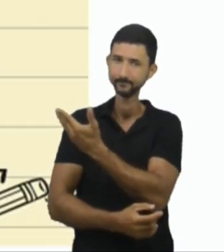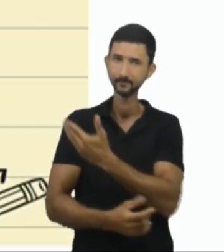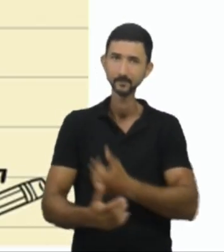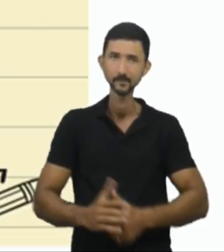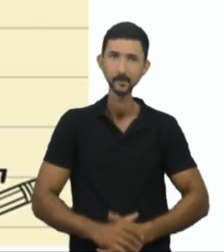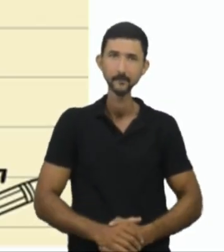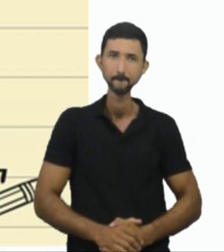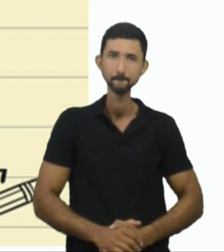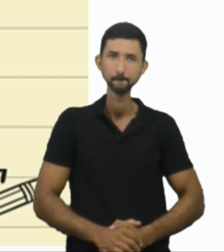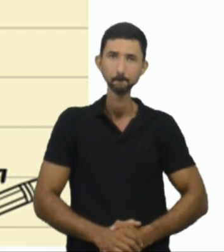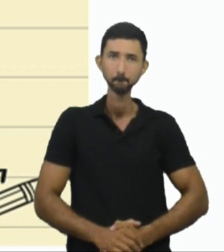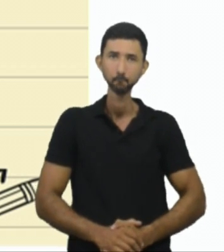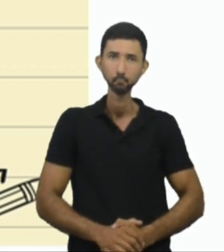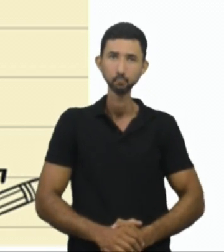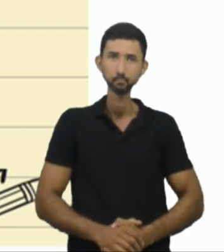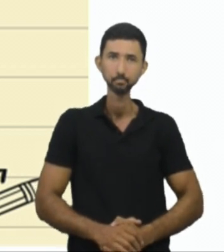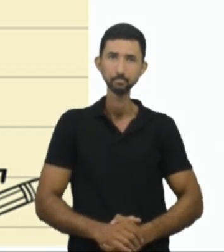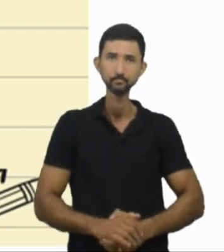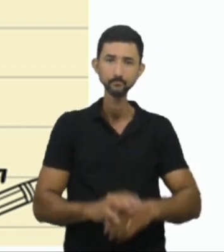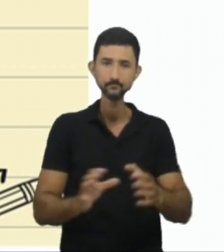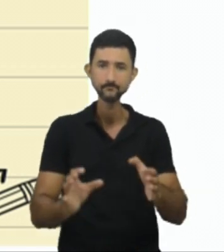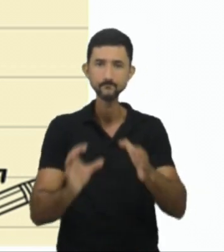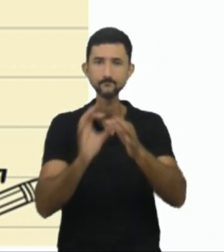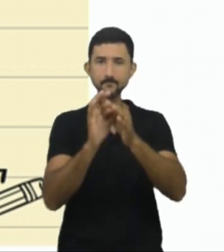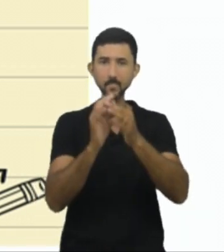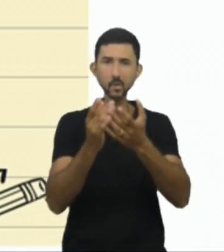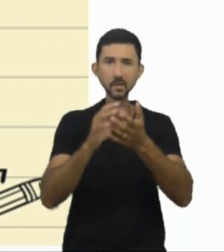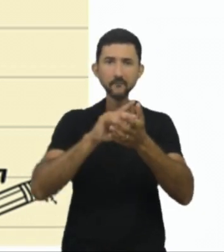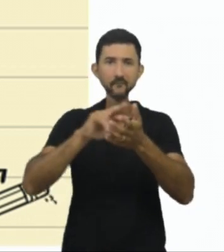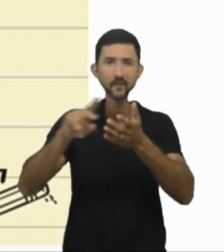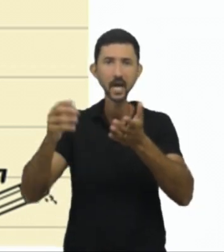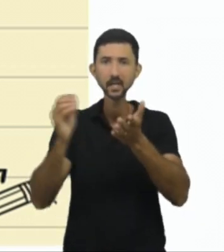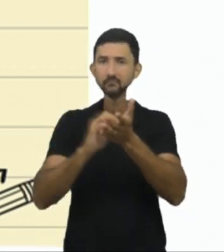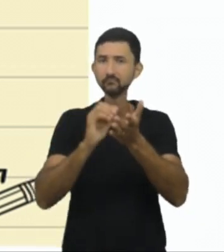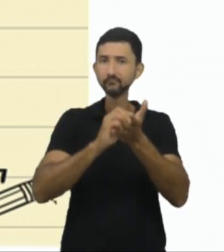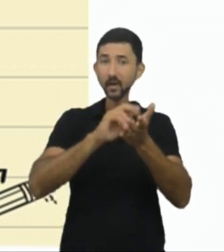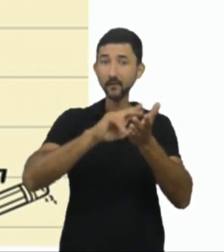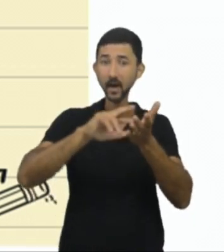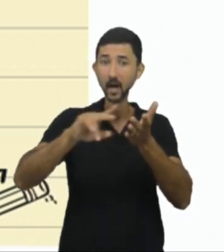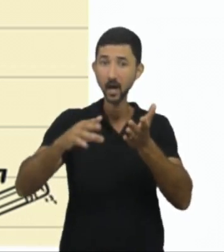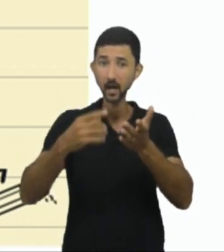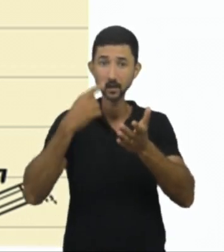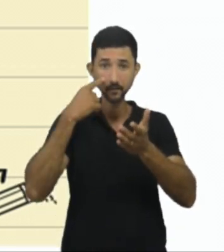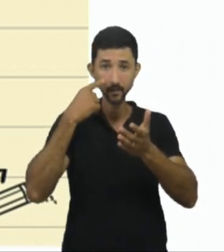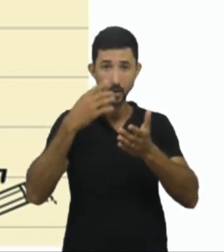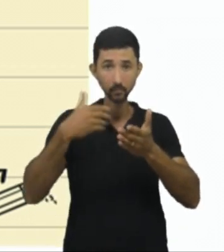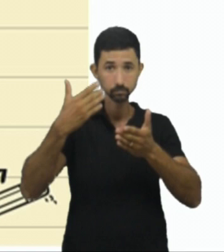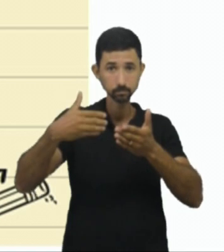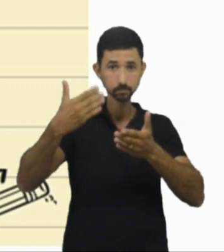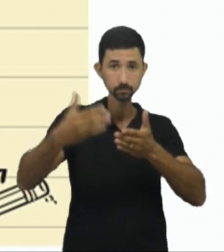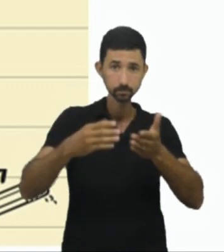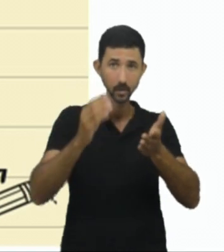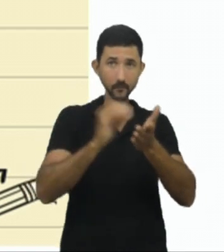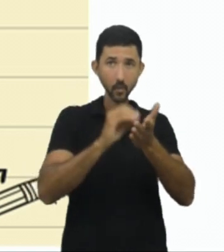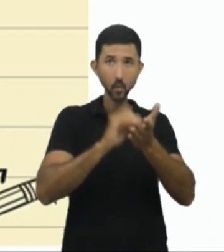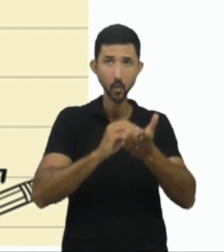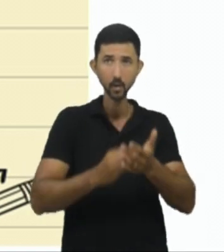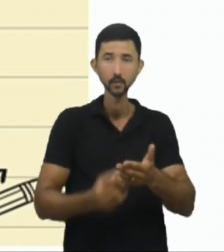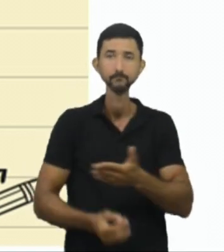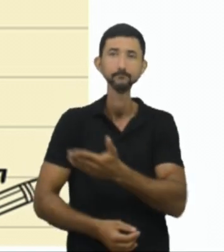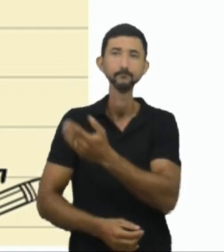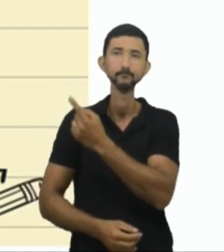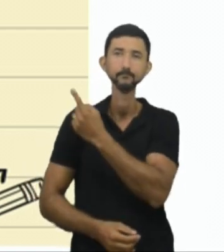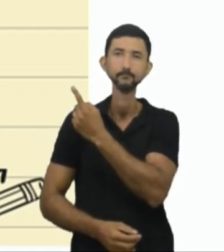E essas conjunções, elas vão aparecer de diferentes maneiras no texto. Nós vamos observar como cada uma delas